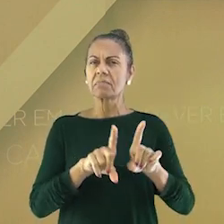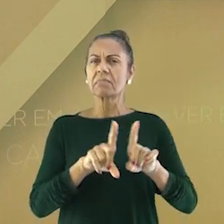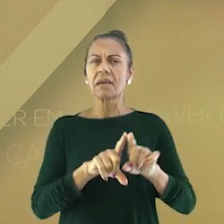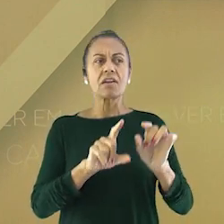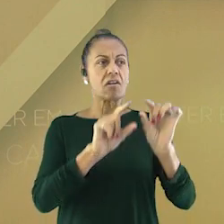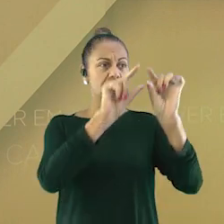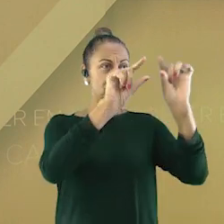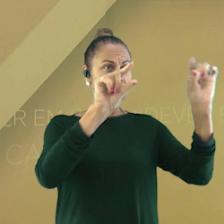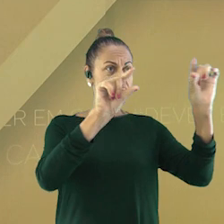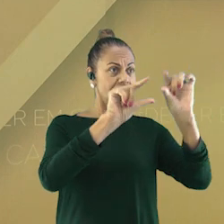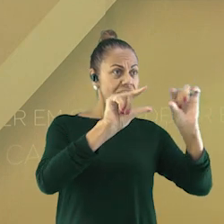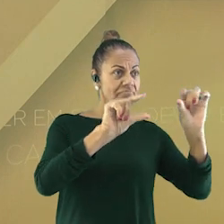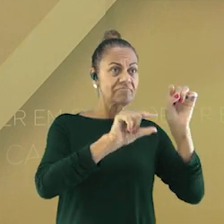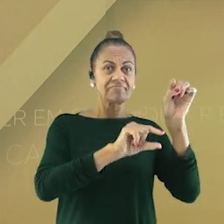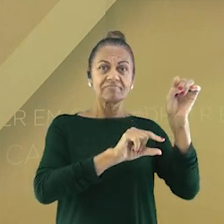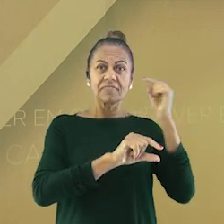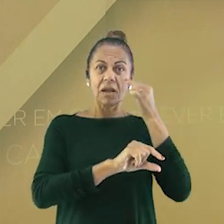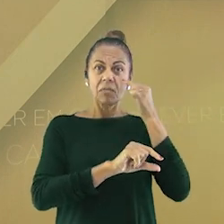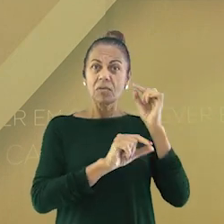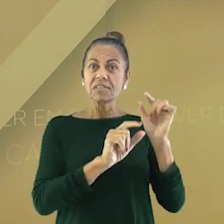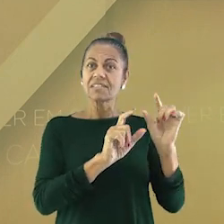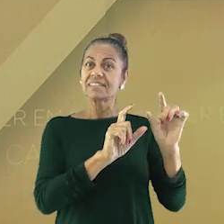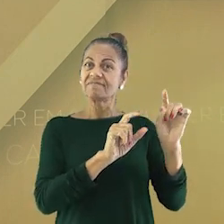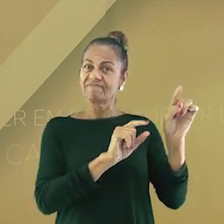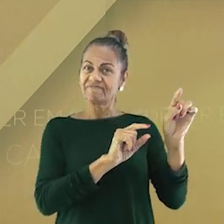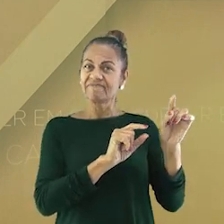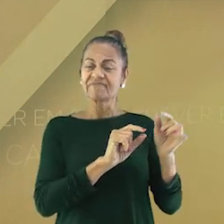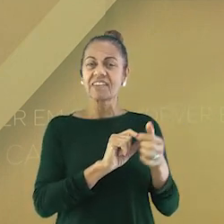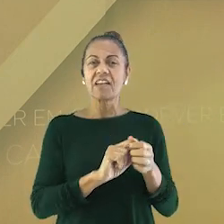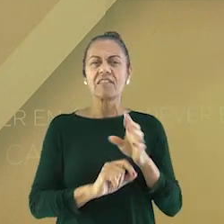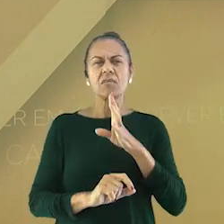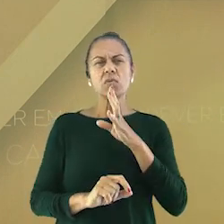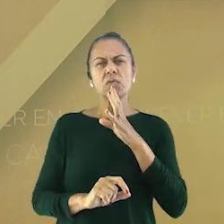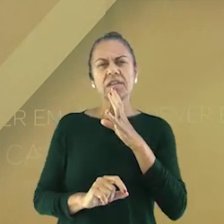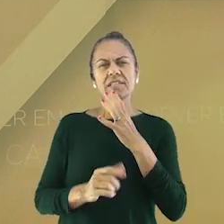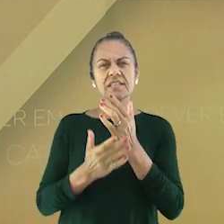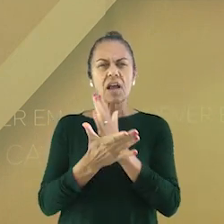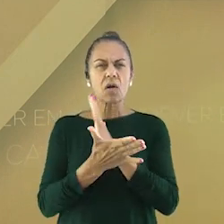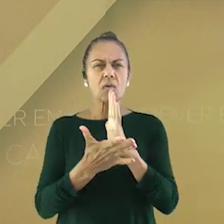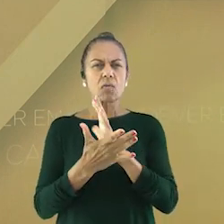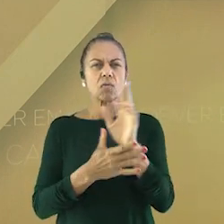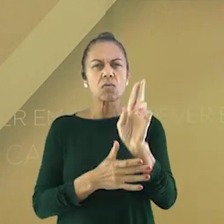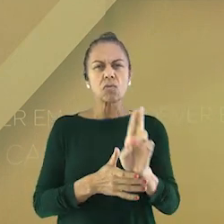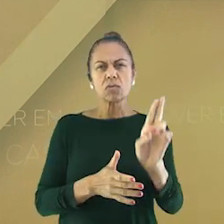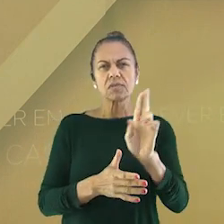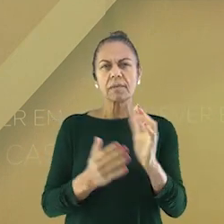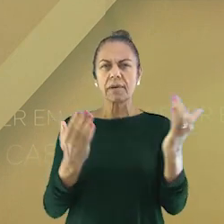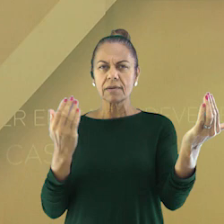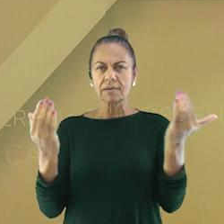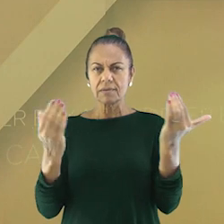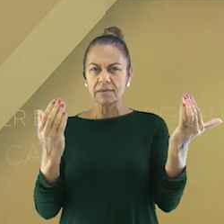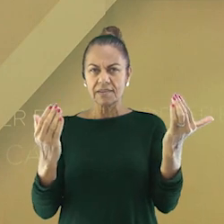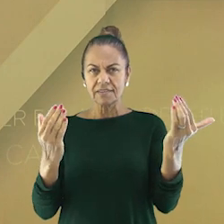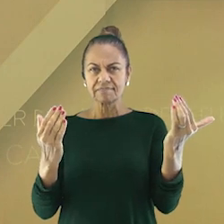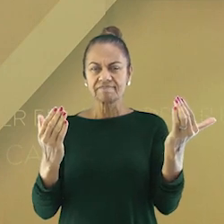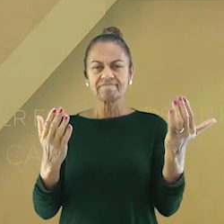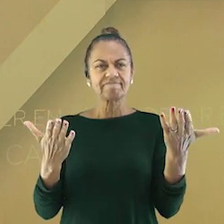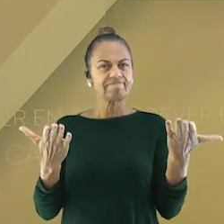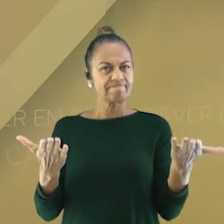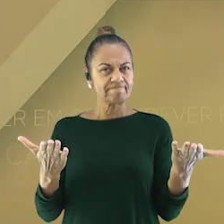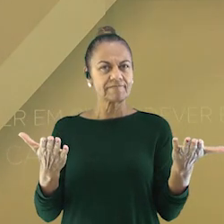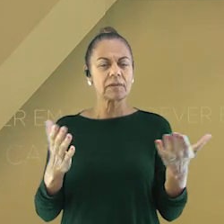adjectives e nouns, adjetivos e substantivos. Vamos conhecer alguns e usá-los para fazer